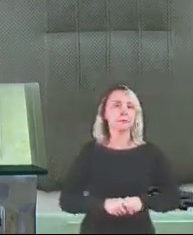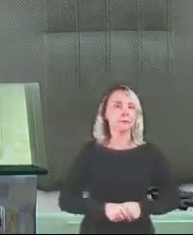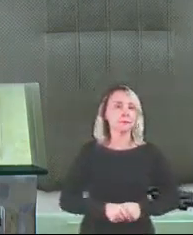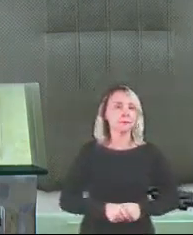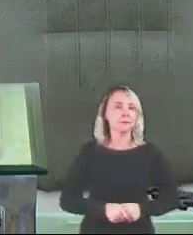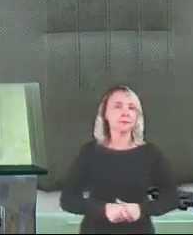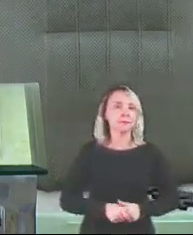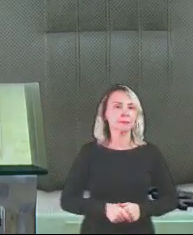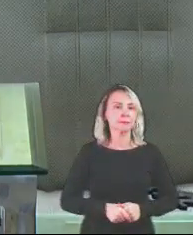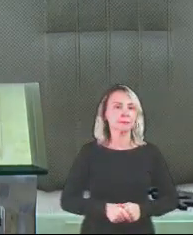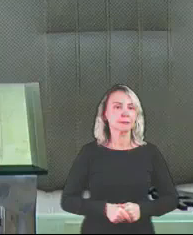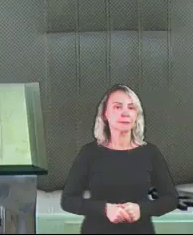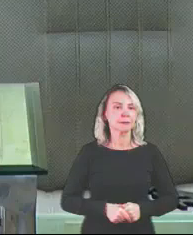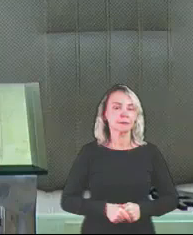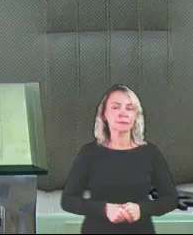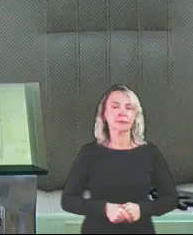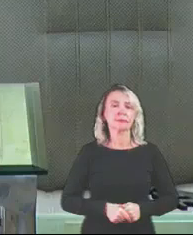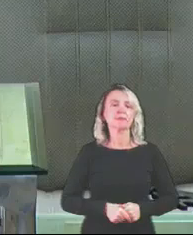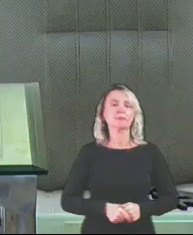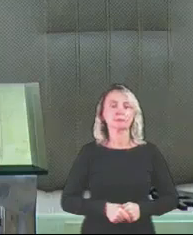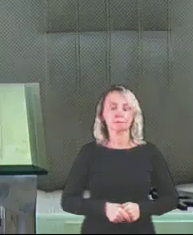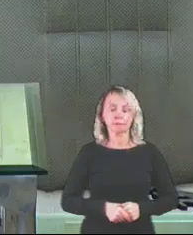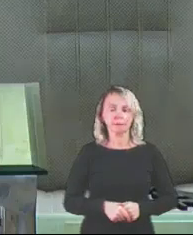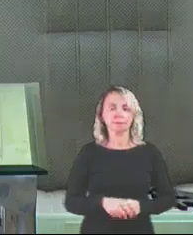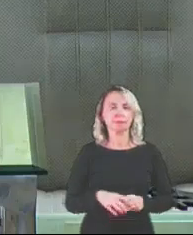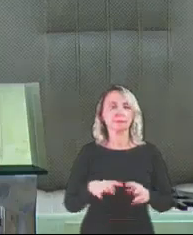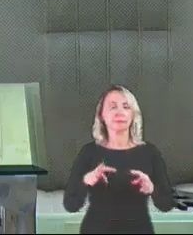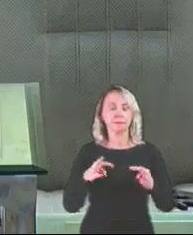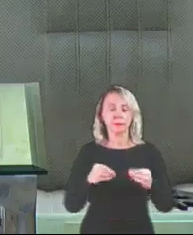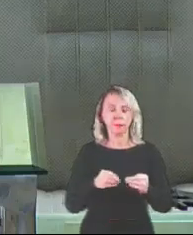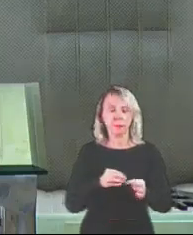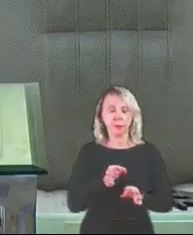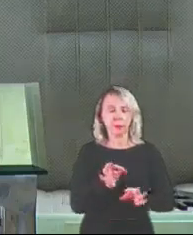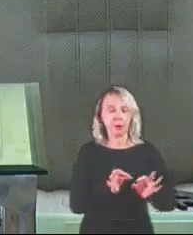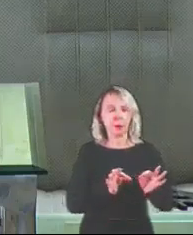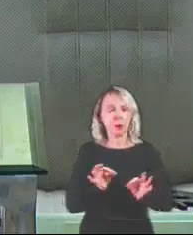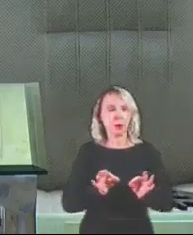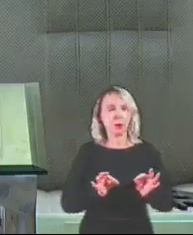O cerco está pronto, irmãos.